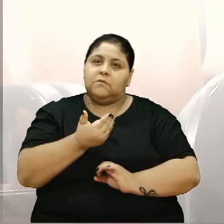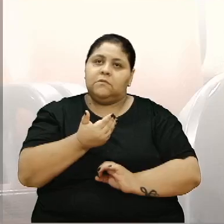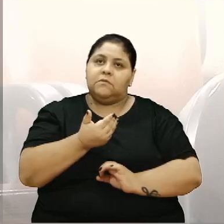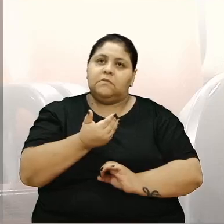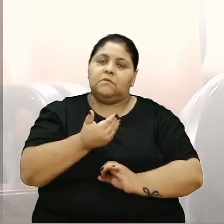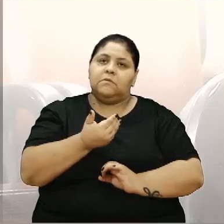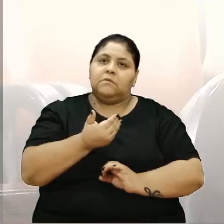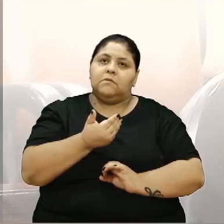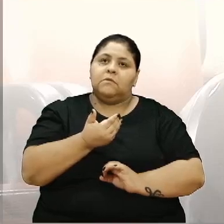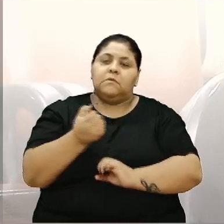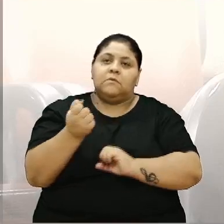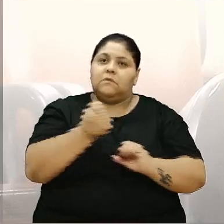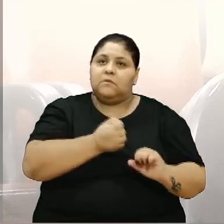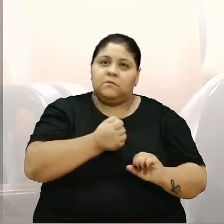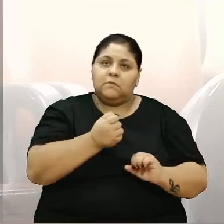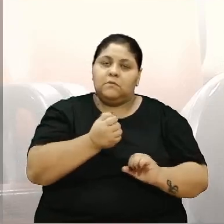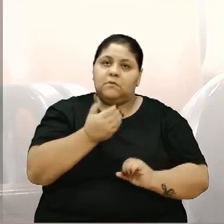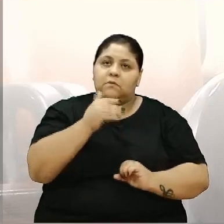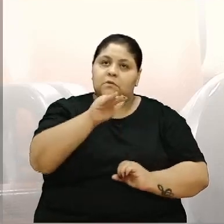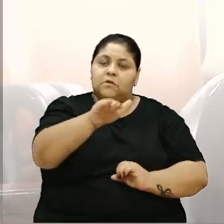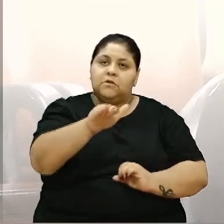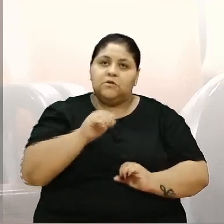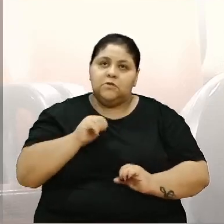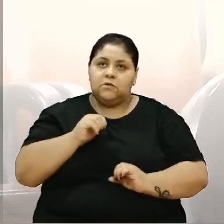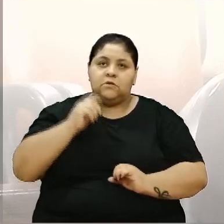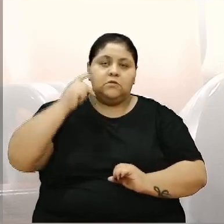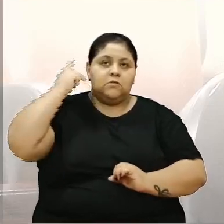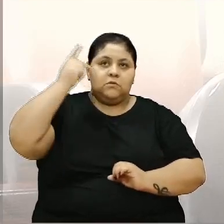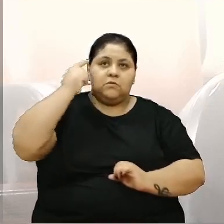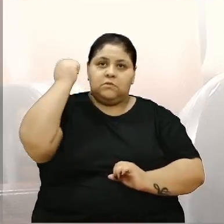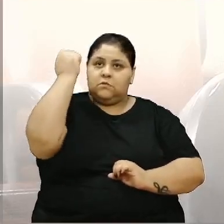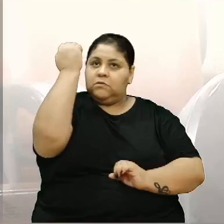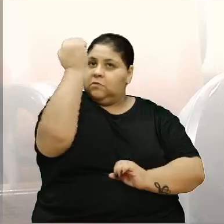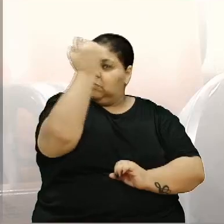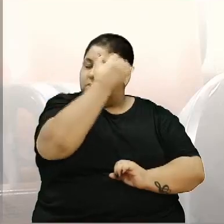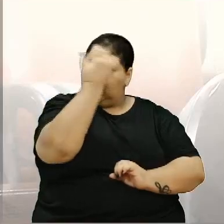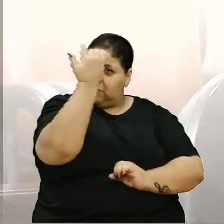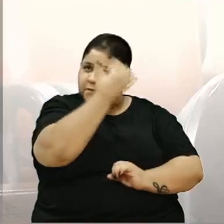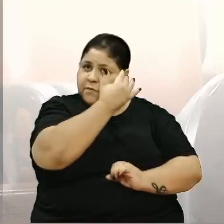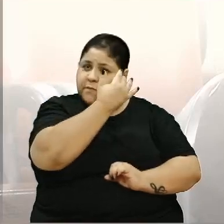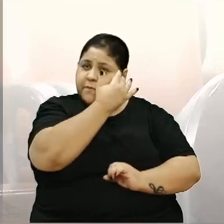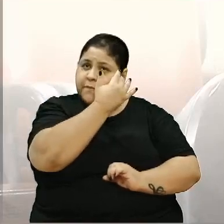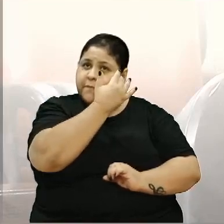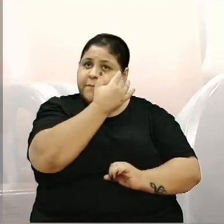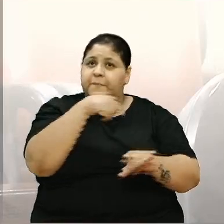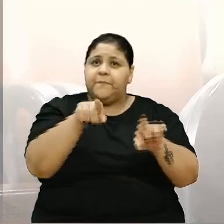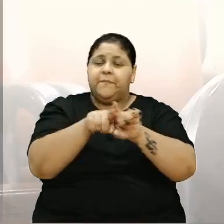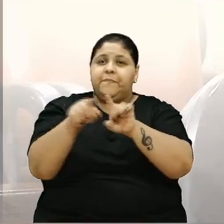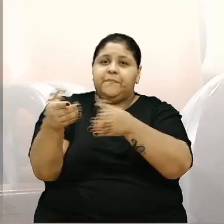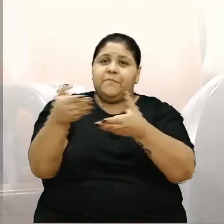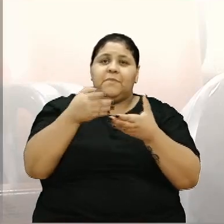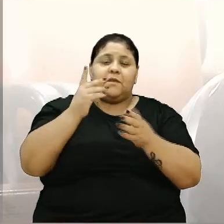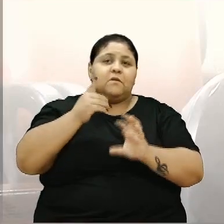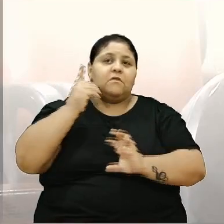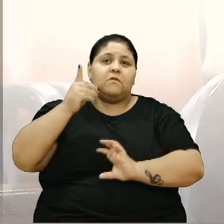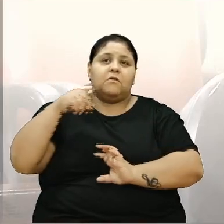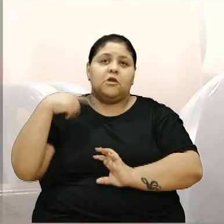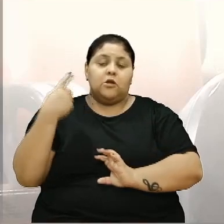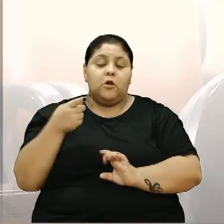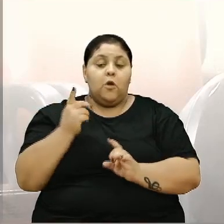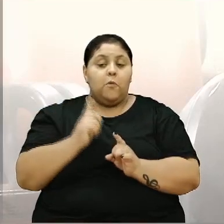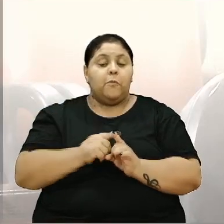Marisol, se a senhora puder convocar o prefeito de Ló, secretária da Saúde, e também a gente convidar a deputada Denise, porque